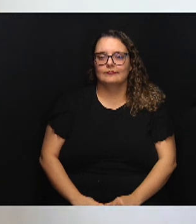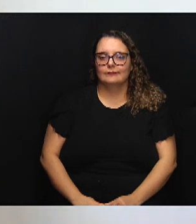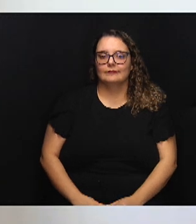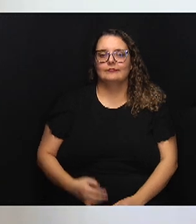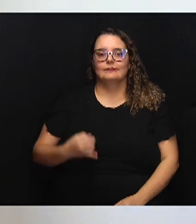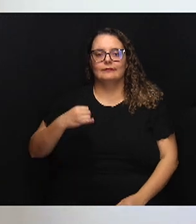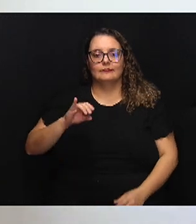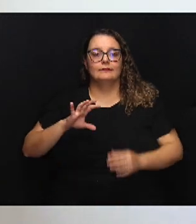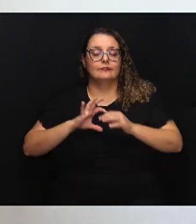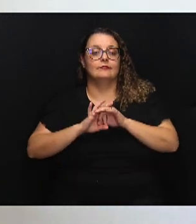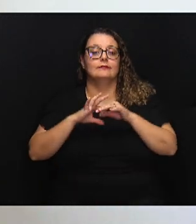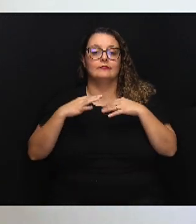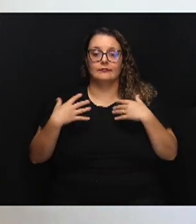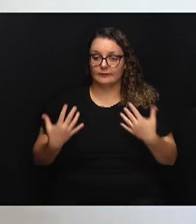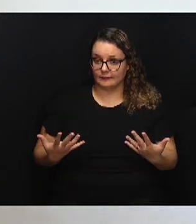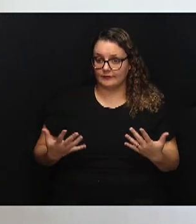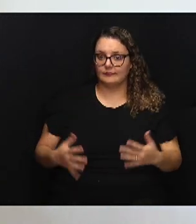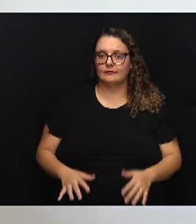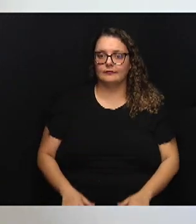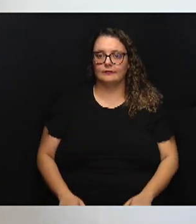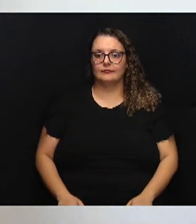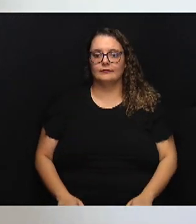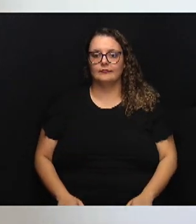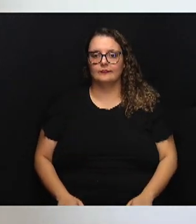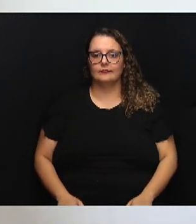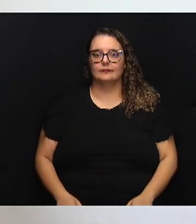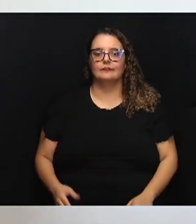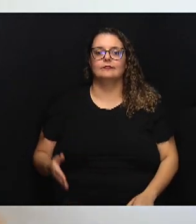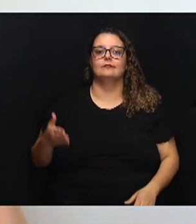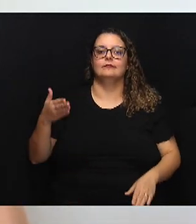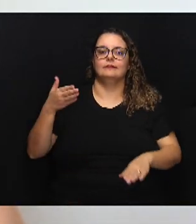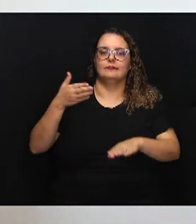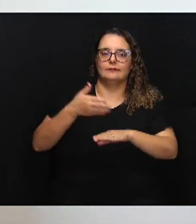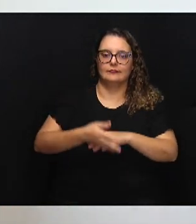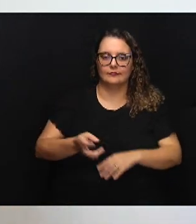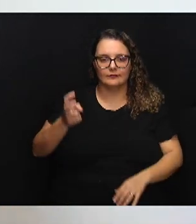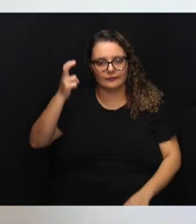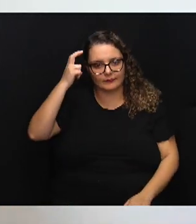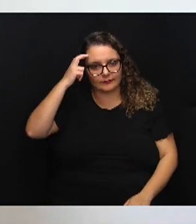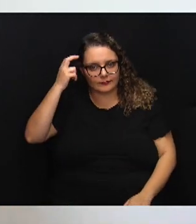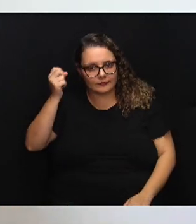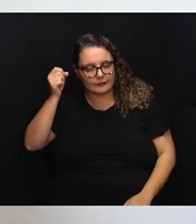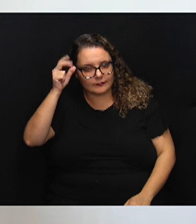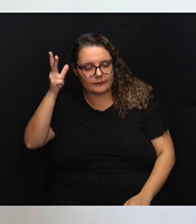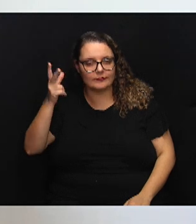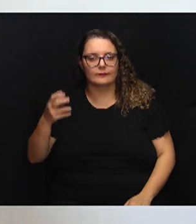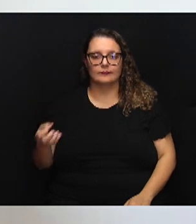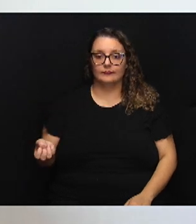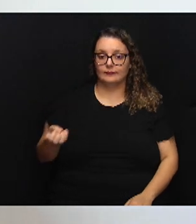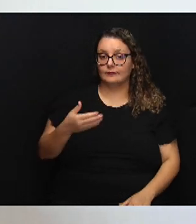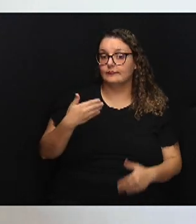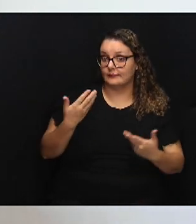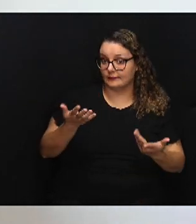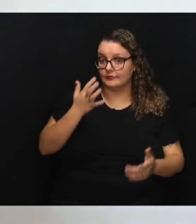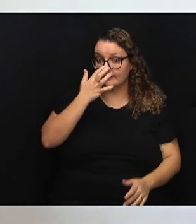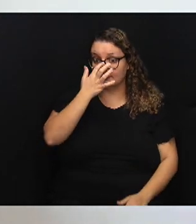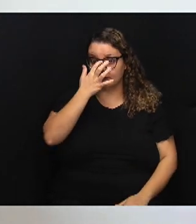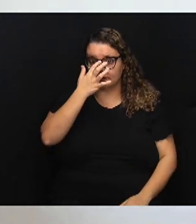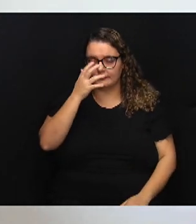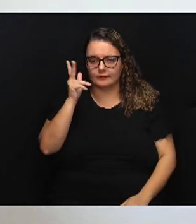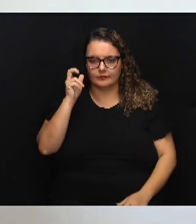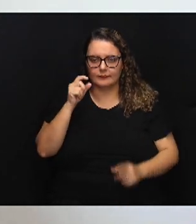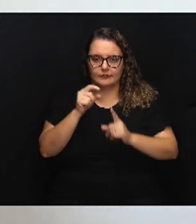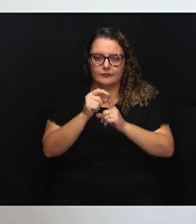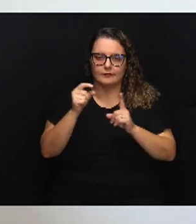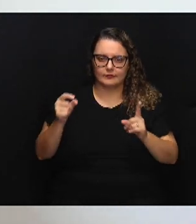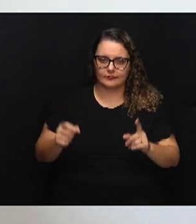estiver disposto a entrar naquela cultura, no que é novo, né? Eu escutei uma frase